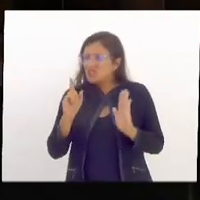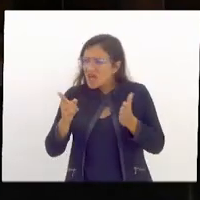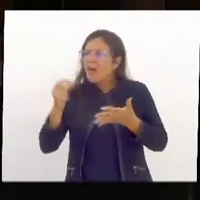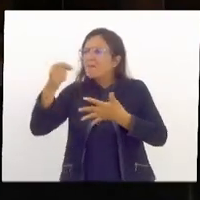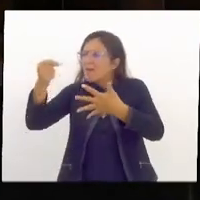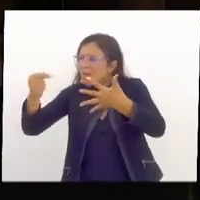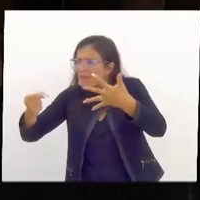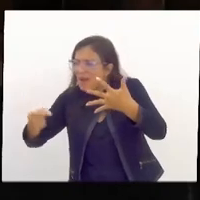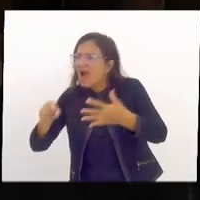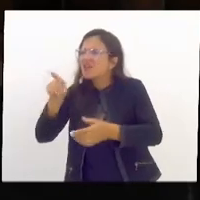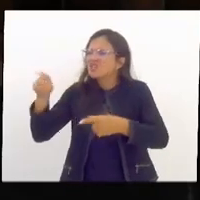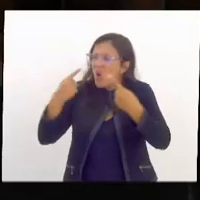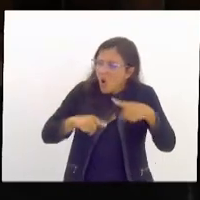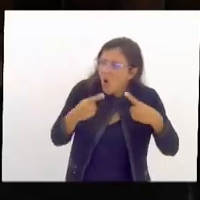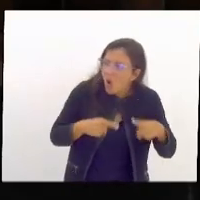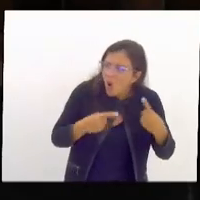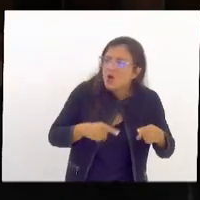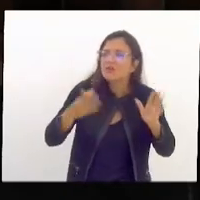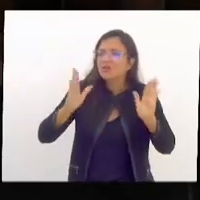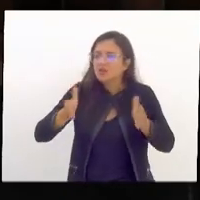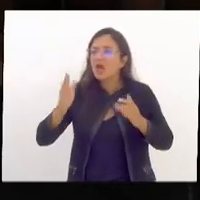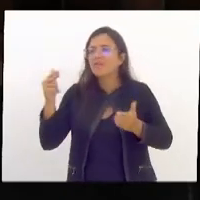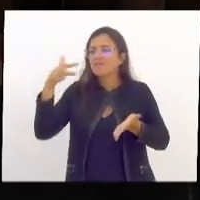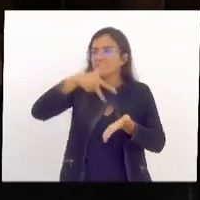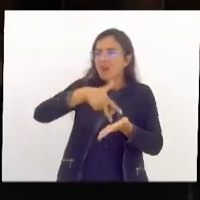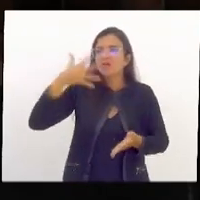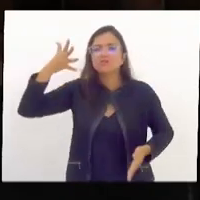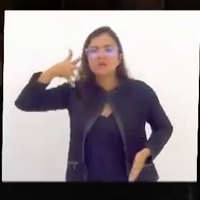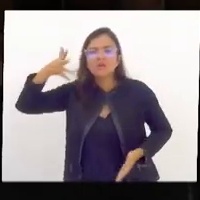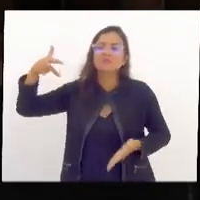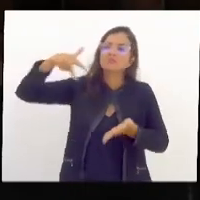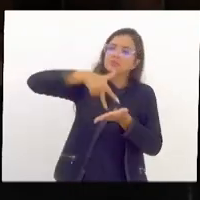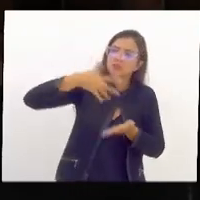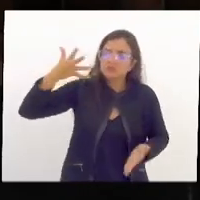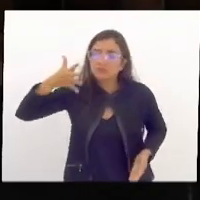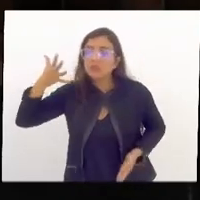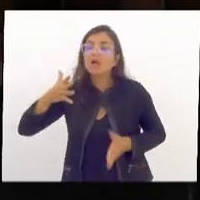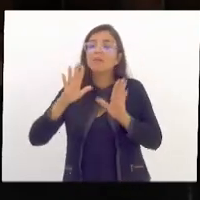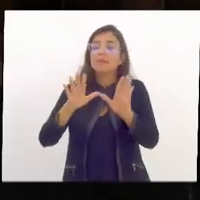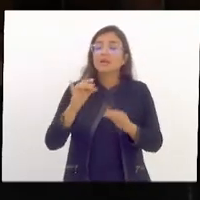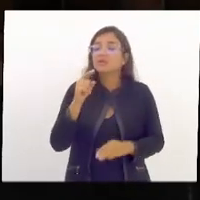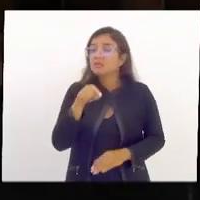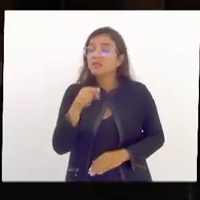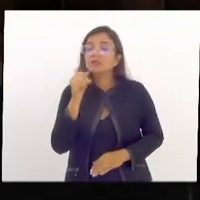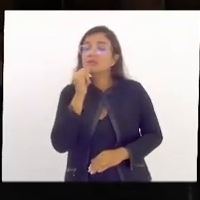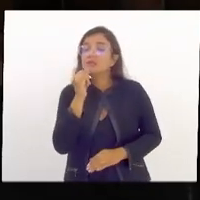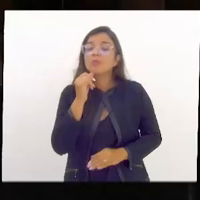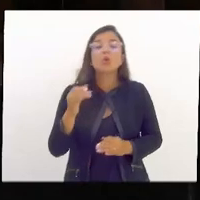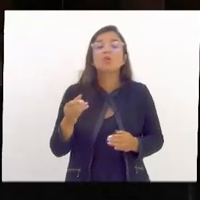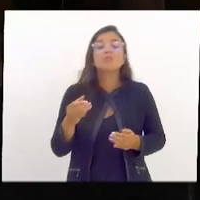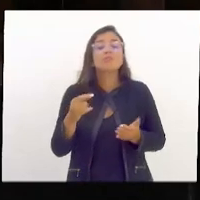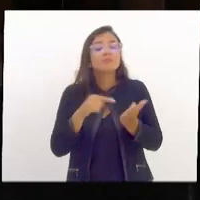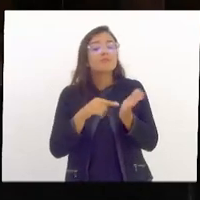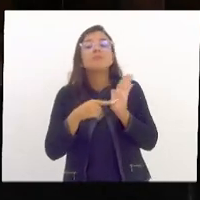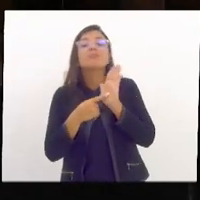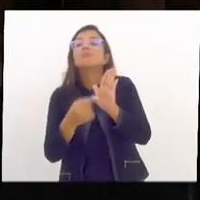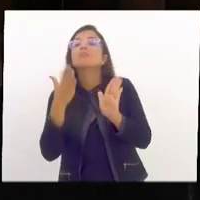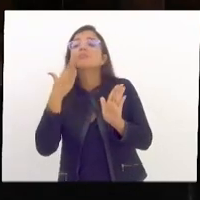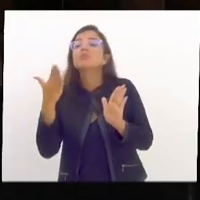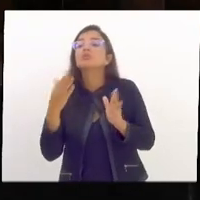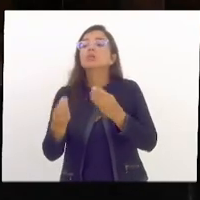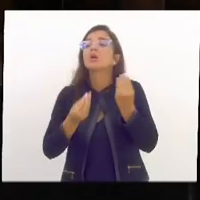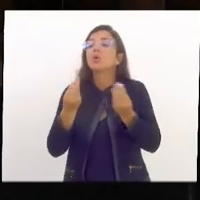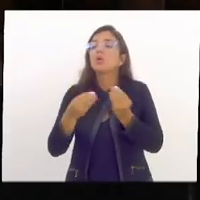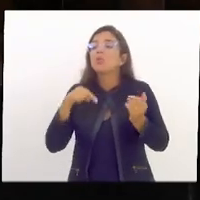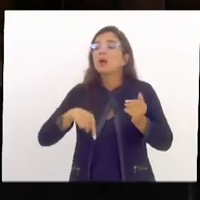foram tecidas, é claro que não há uma apresentação do impacto real orçamentário que um projeto de lei